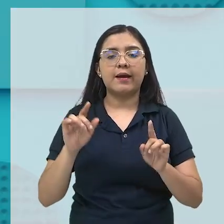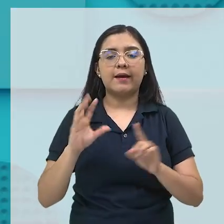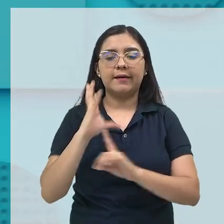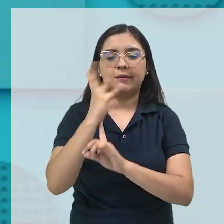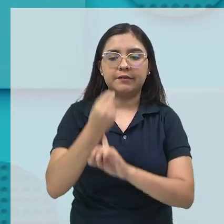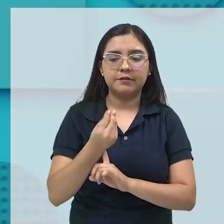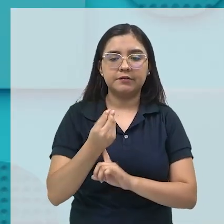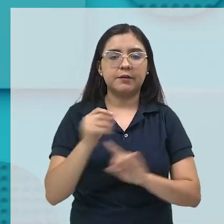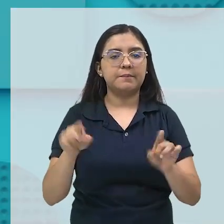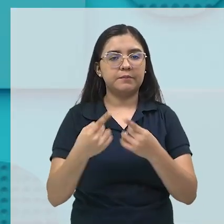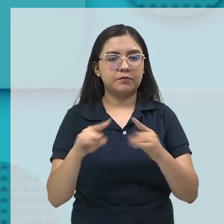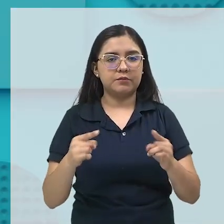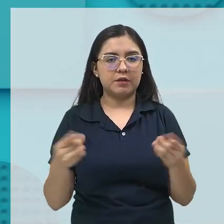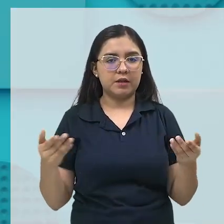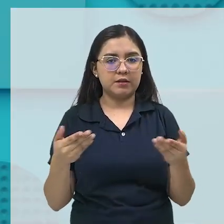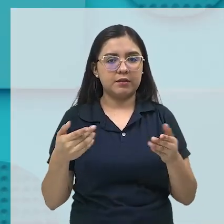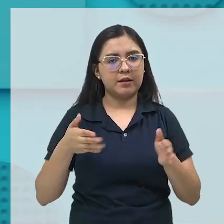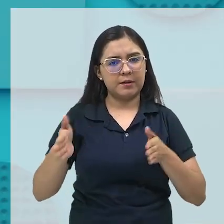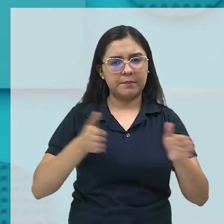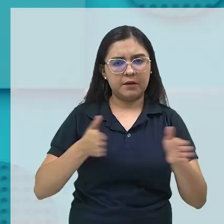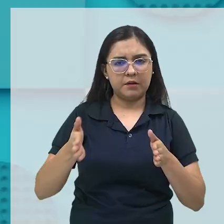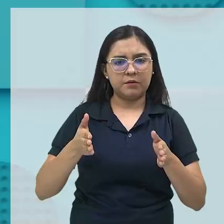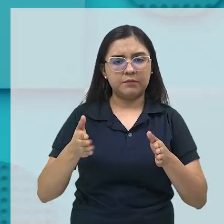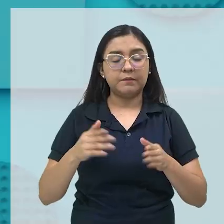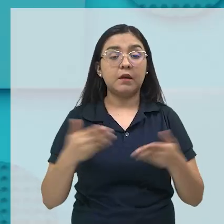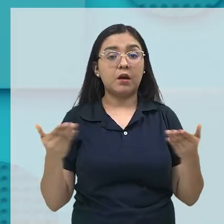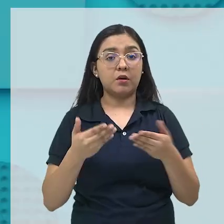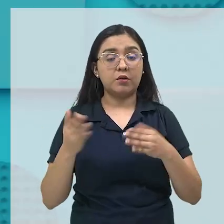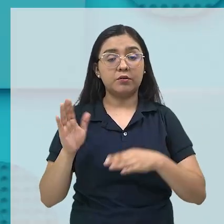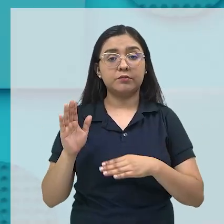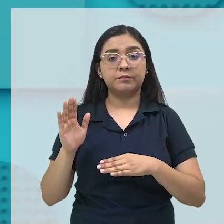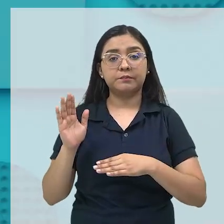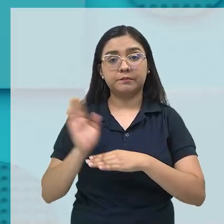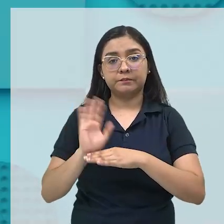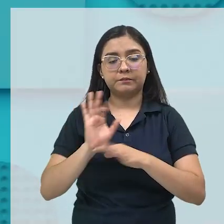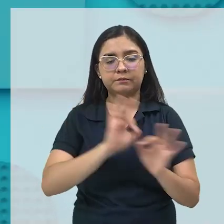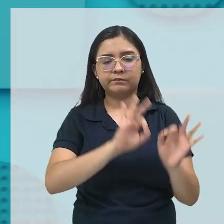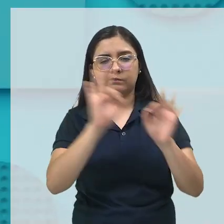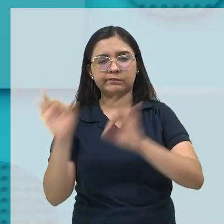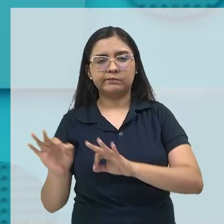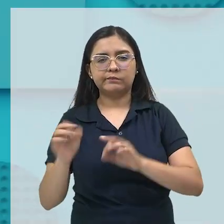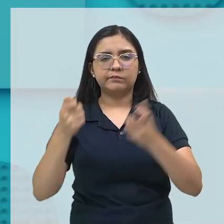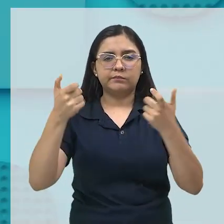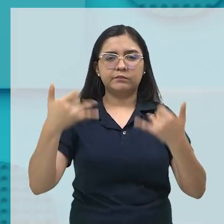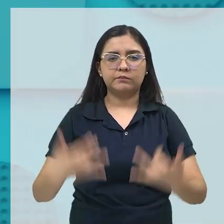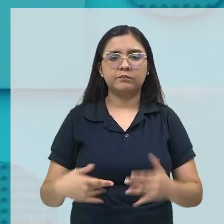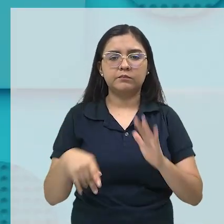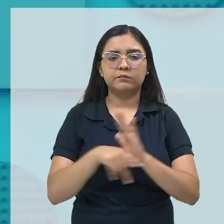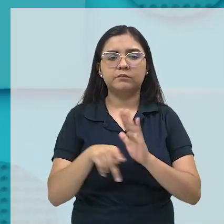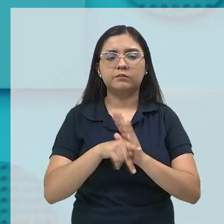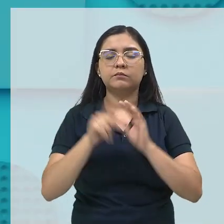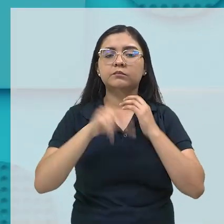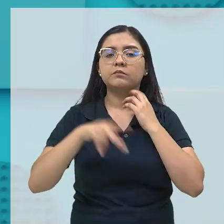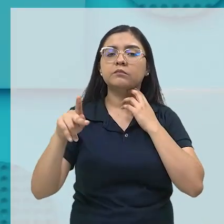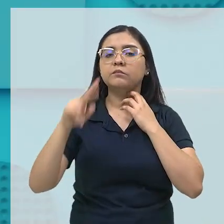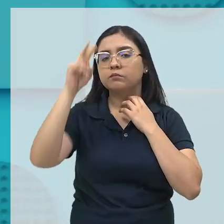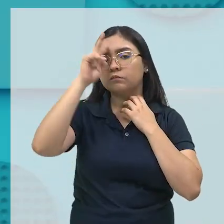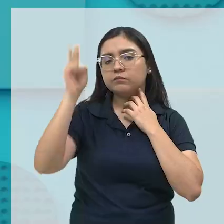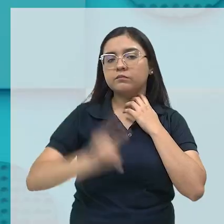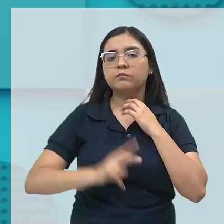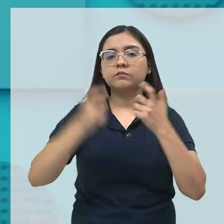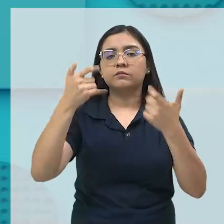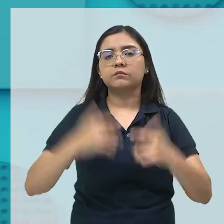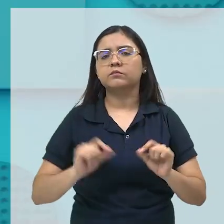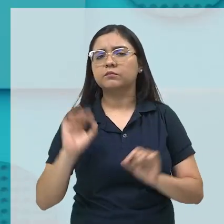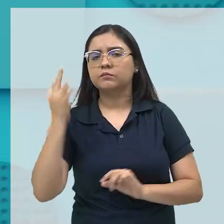naquele momento. Nós vamos assistir agora um vídeo de uma explicação para a gente do professor Artemison de História, explicando o